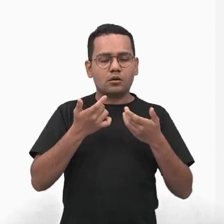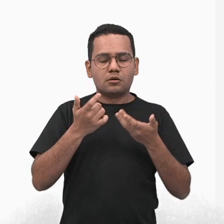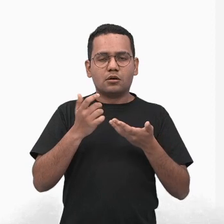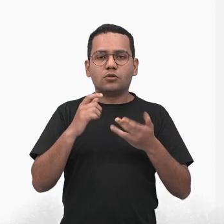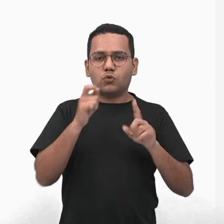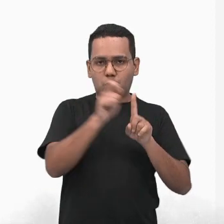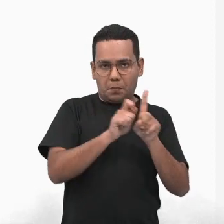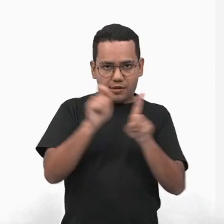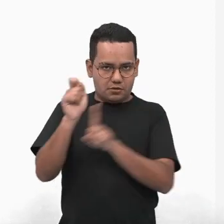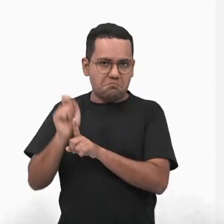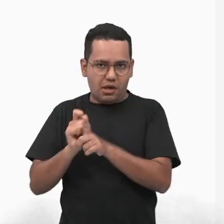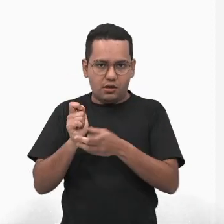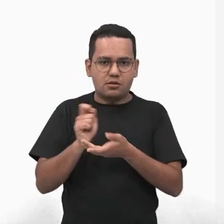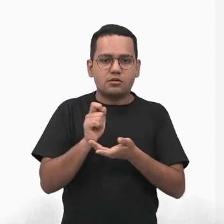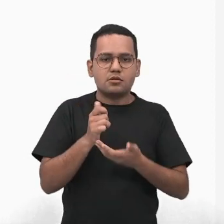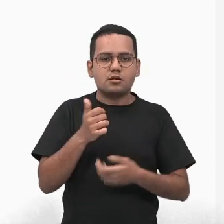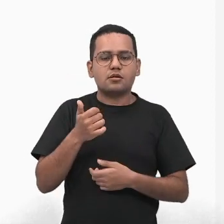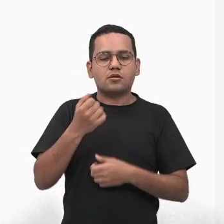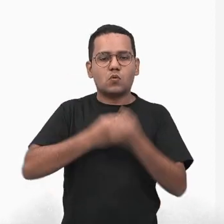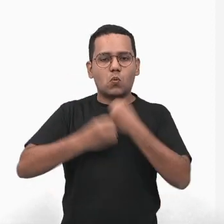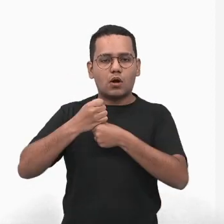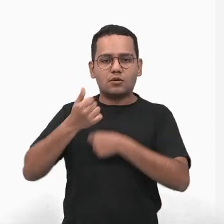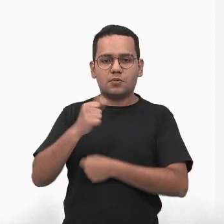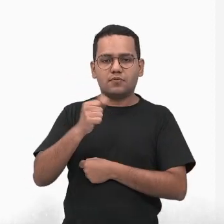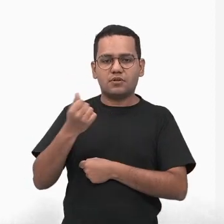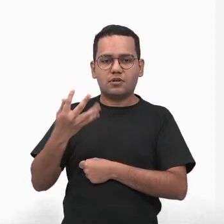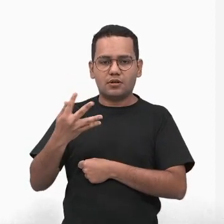primeira batalha do Marne, em setembro de